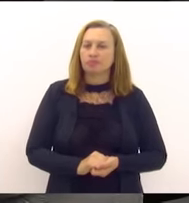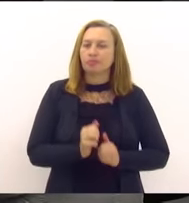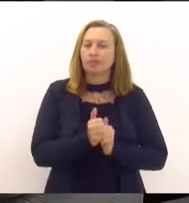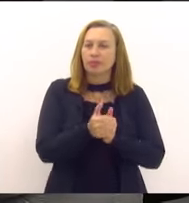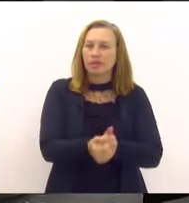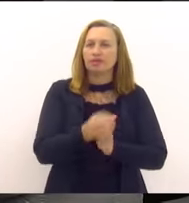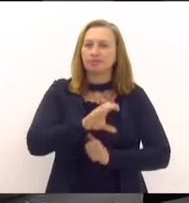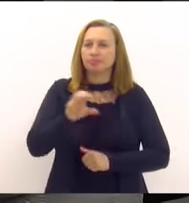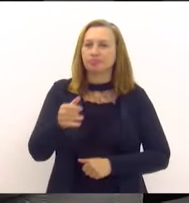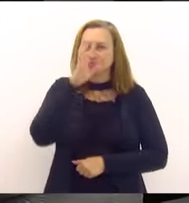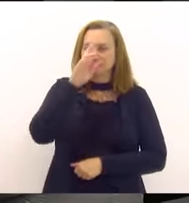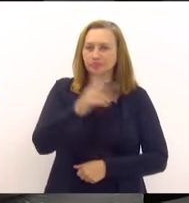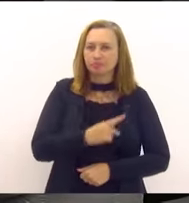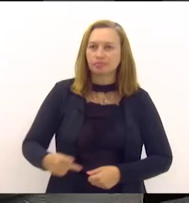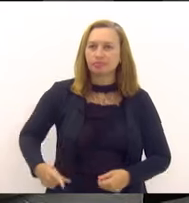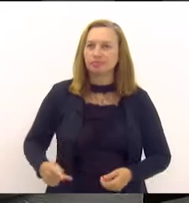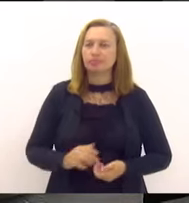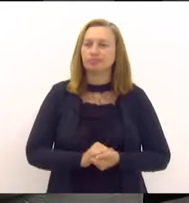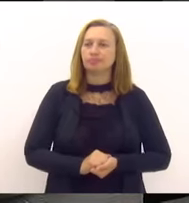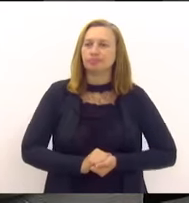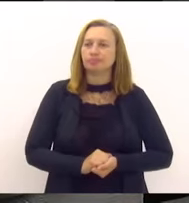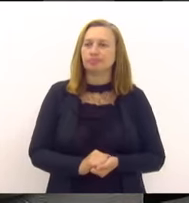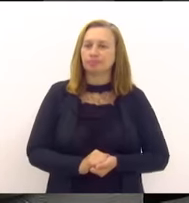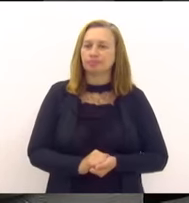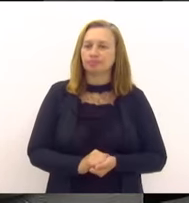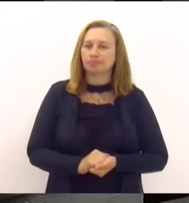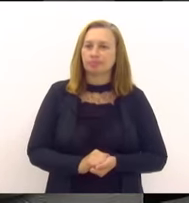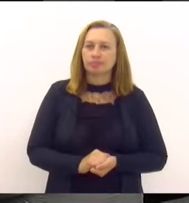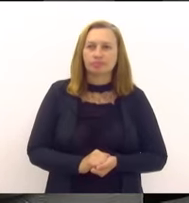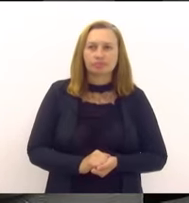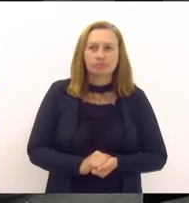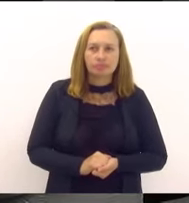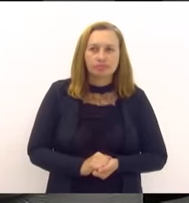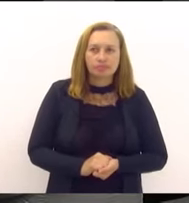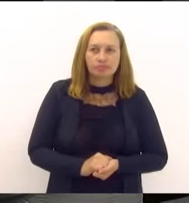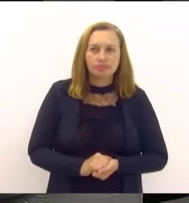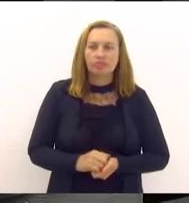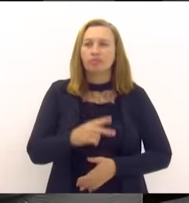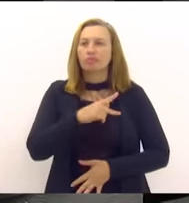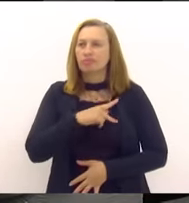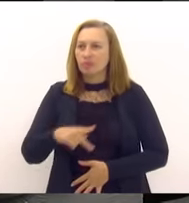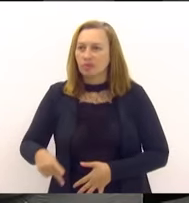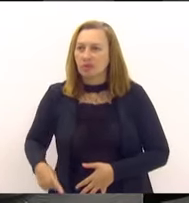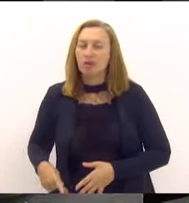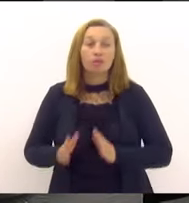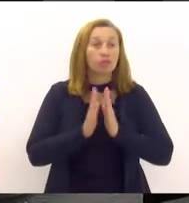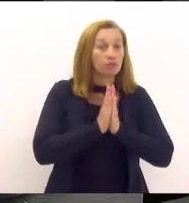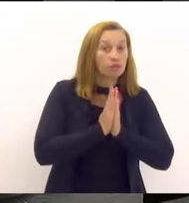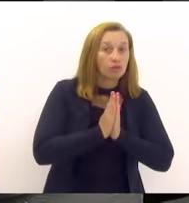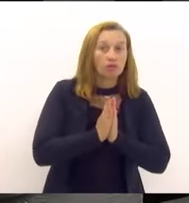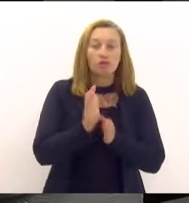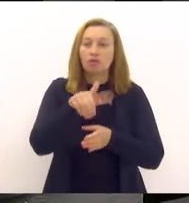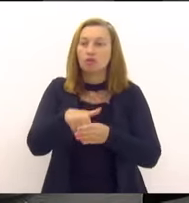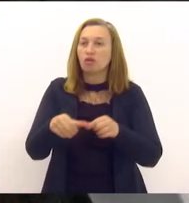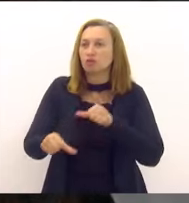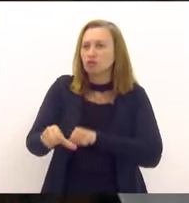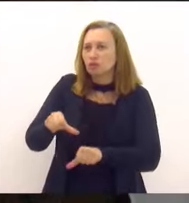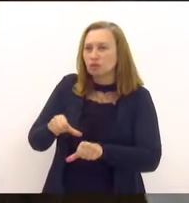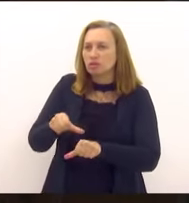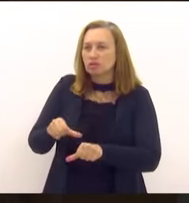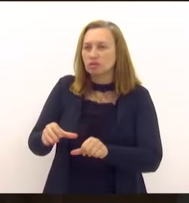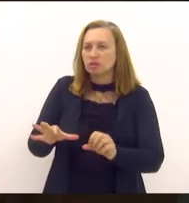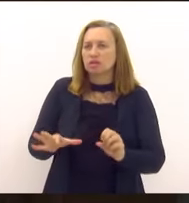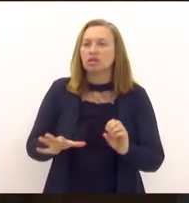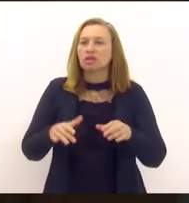Acompanha a CCJ, senhor presidente. Muito obrigado. Pela Comissão de Servidores... Presidente, por favor, voto divergente na Comissão de